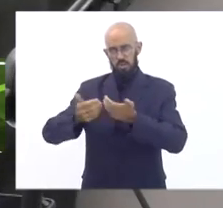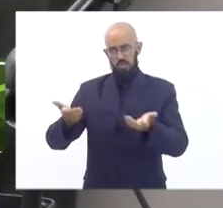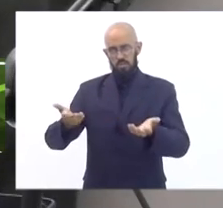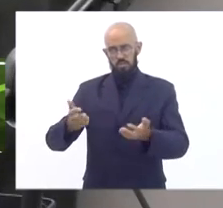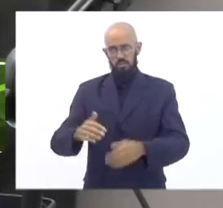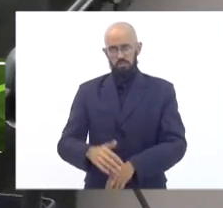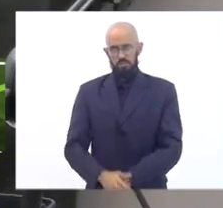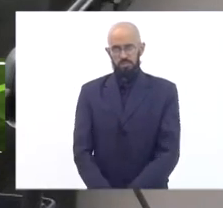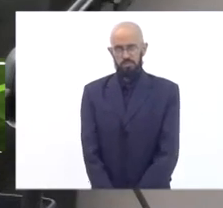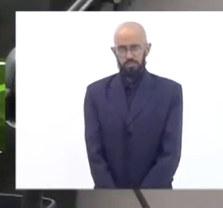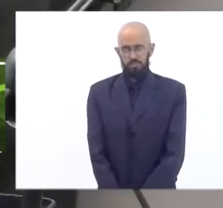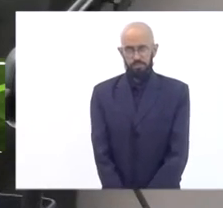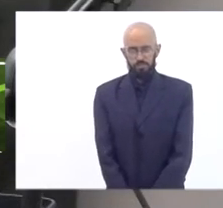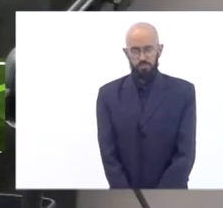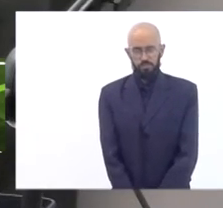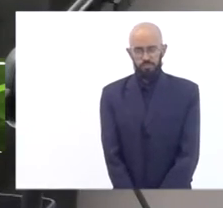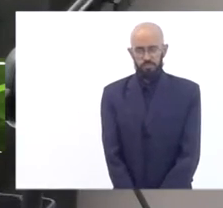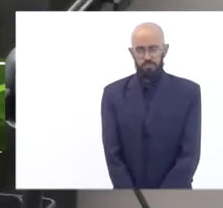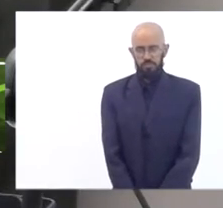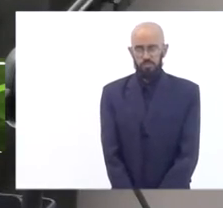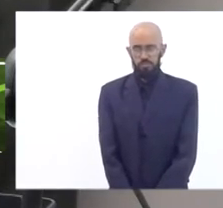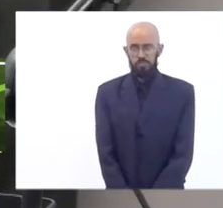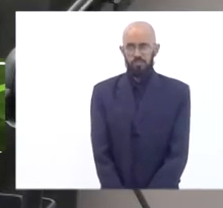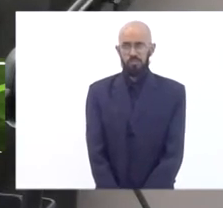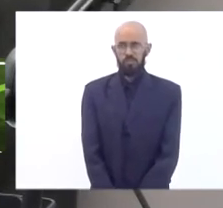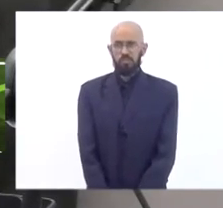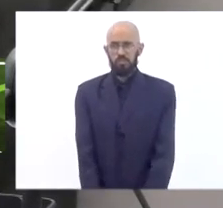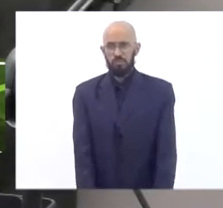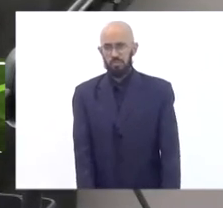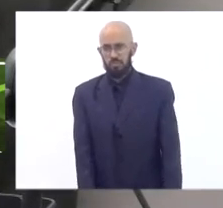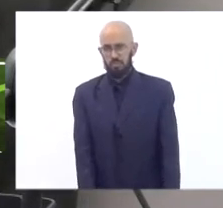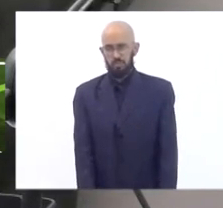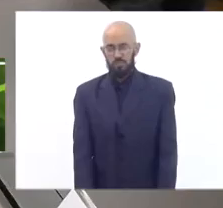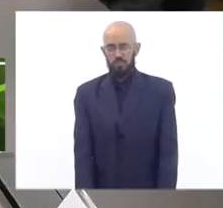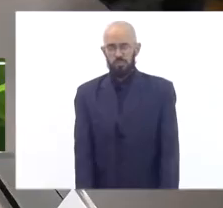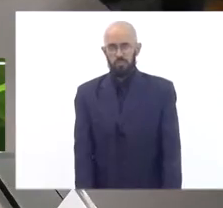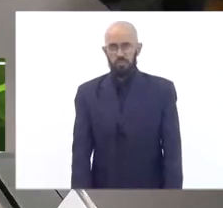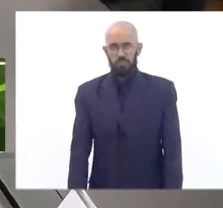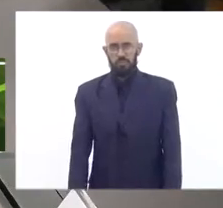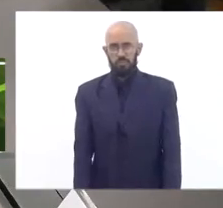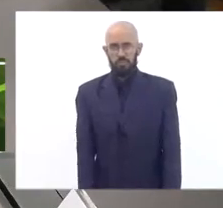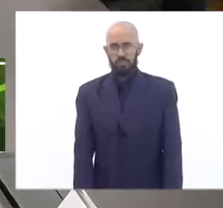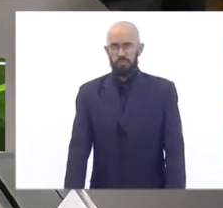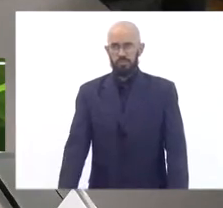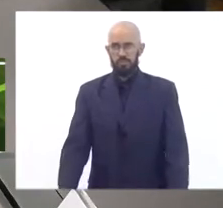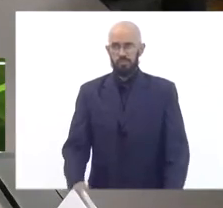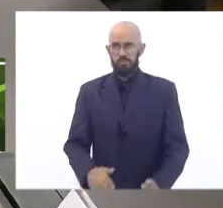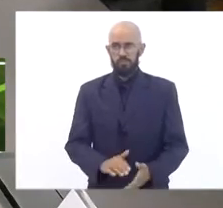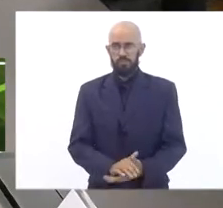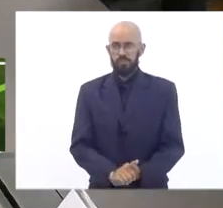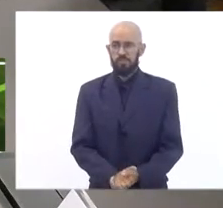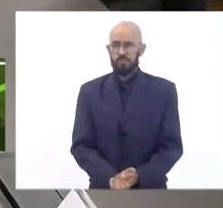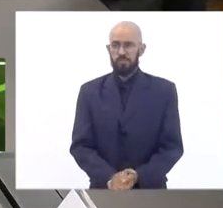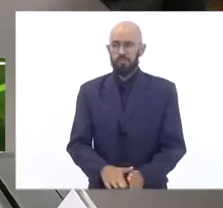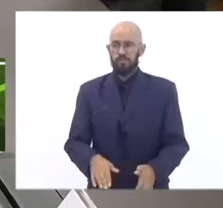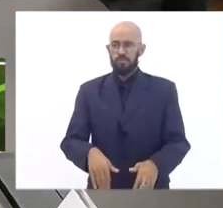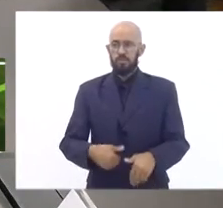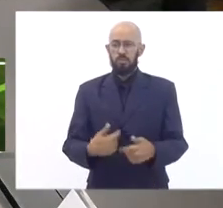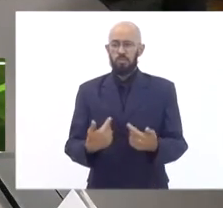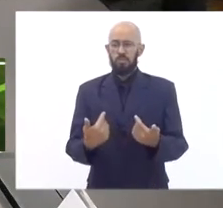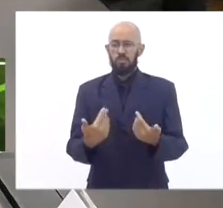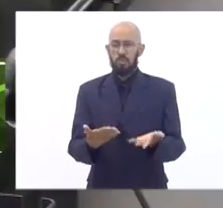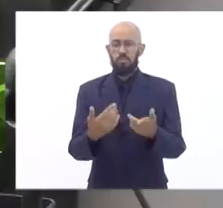Com licença, deputado, na verdade... Deixa eu terminar, por favor. Estava muito antes. Secretário, deixa o deputado estar com a palavra, você já falou. Porque, olha só... O deputado está com a palavra. O primeiro,